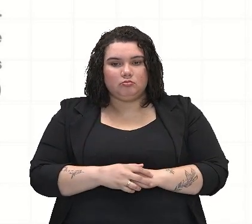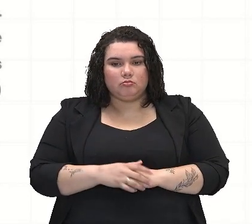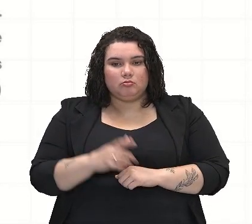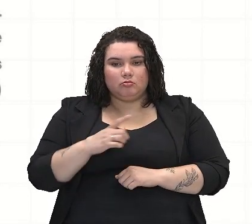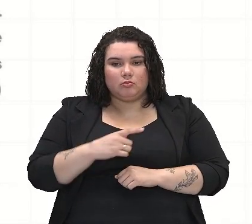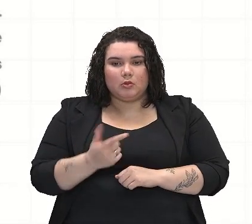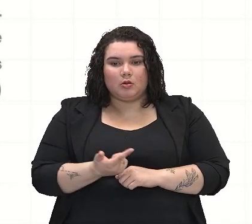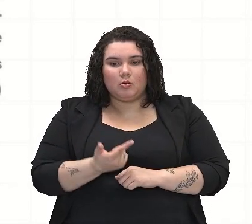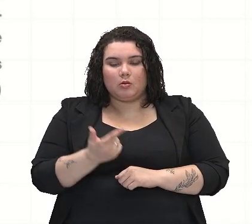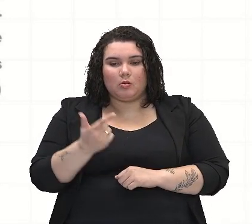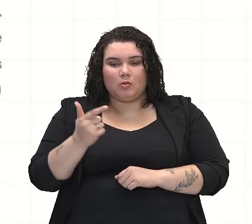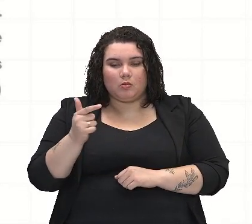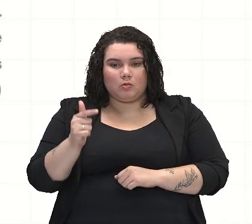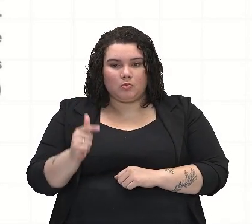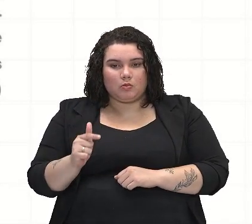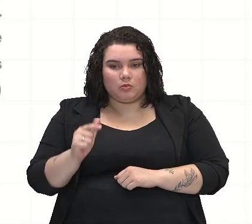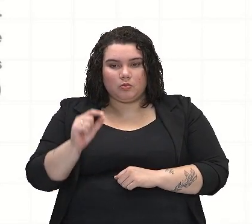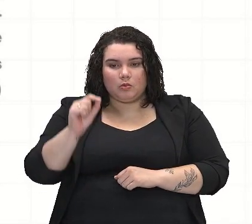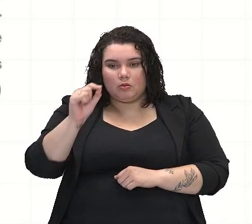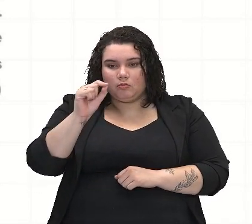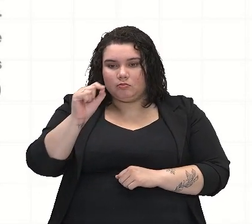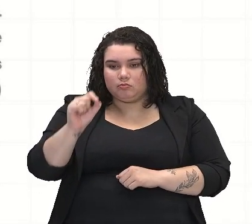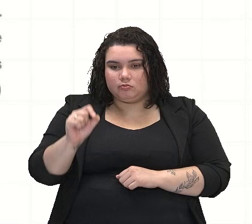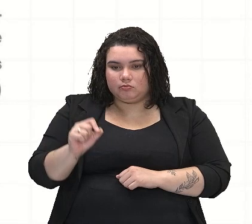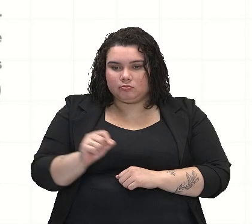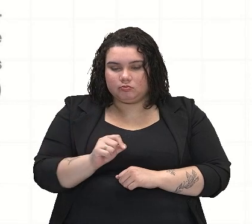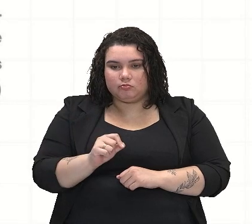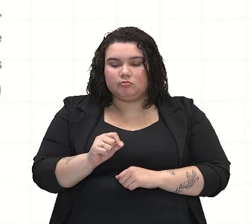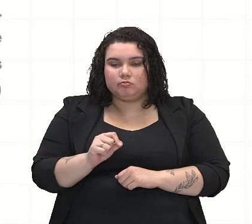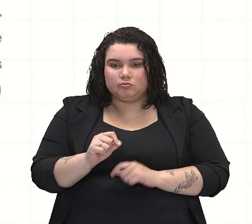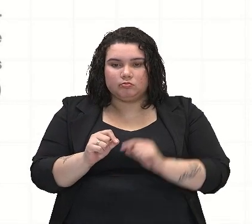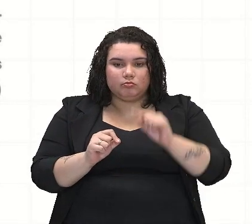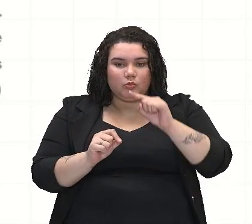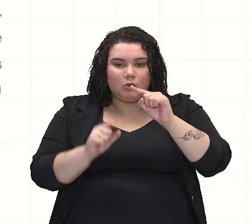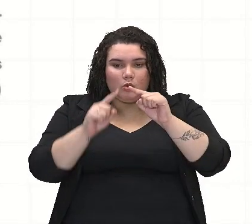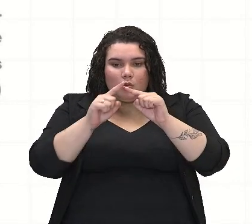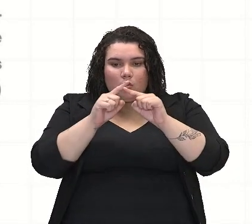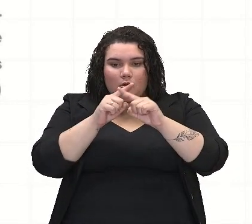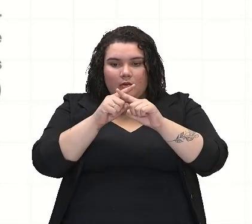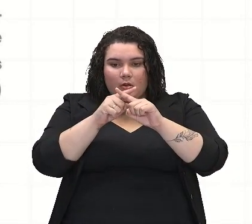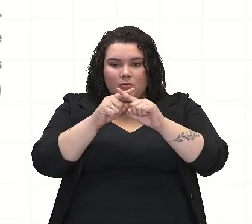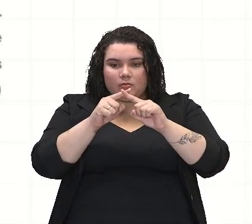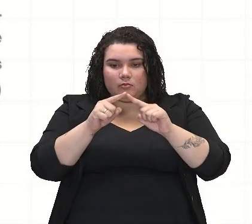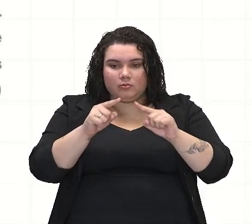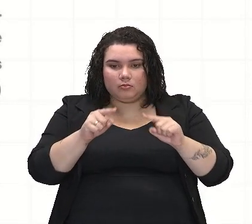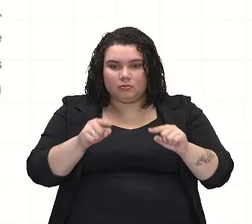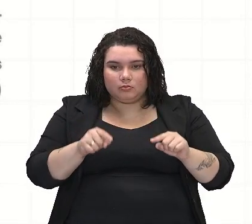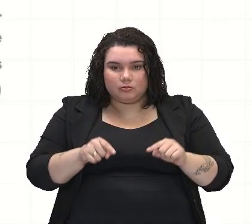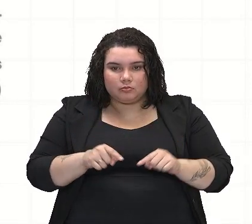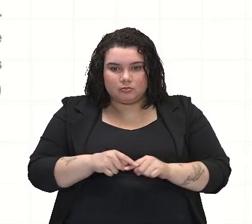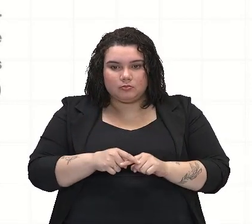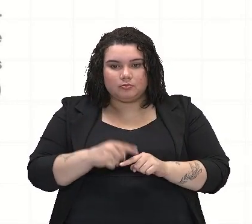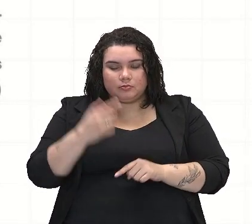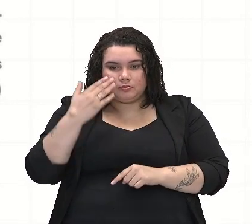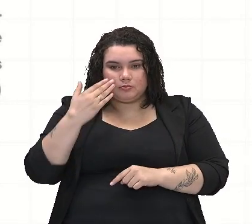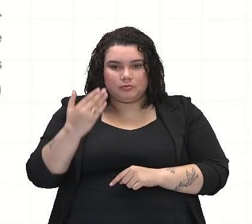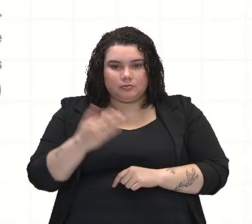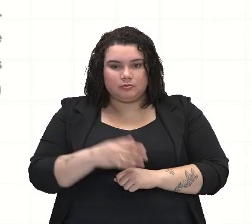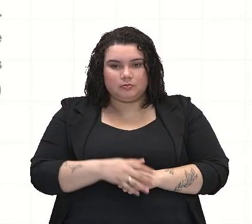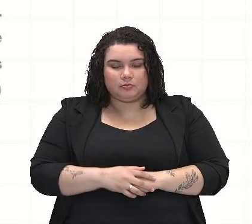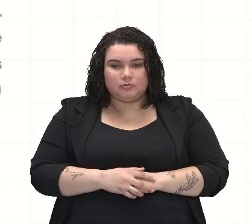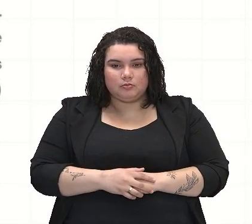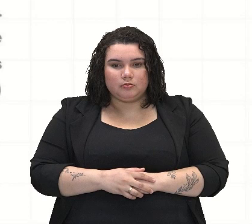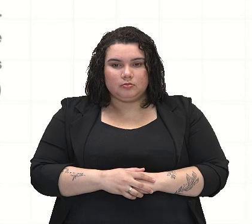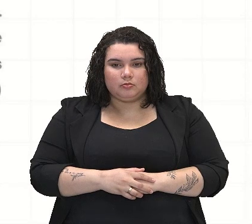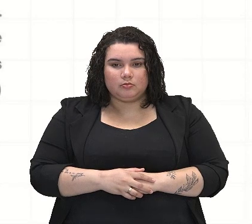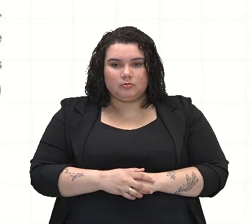uma outra... Nós estamos traçando a outra circunferência, né? Nós já vamos ver o desenho aqui, tá?